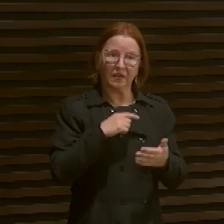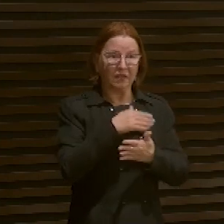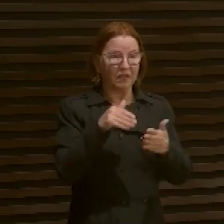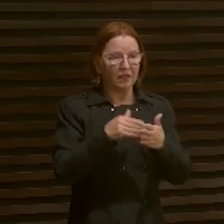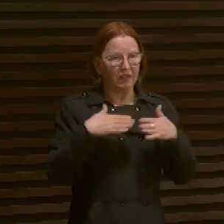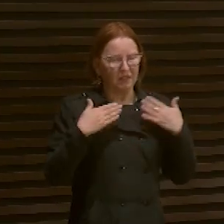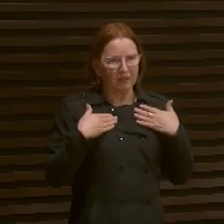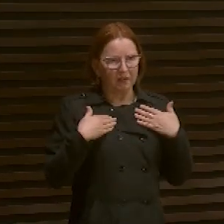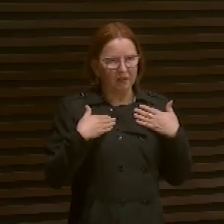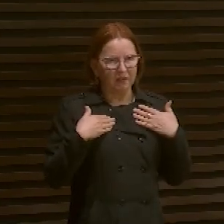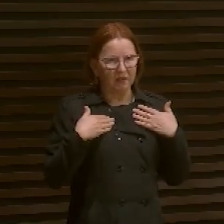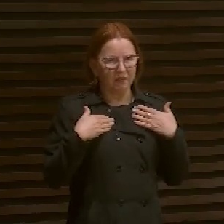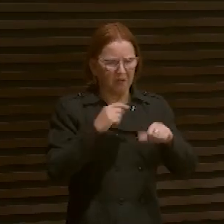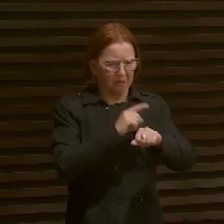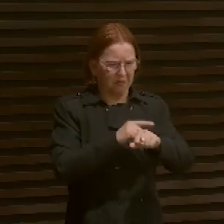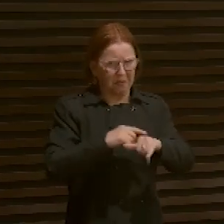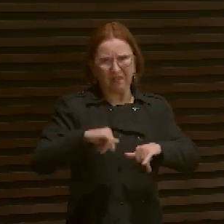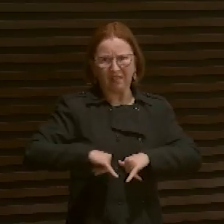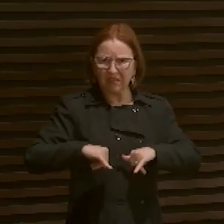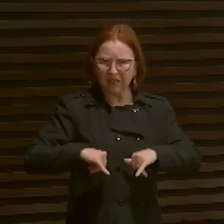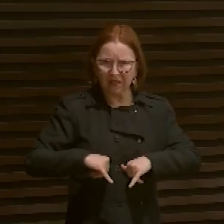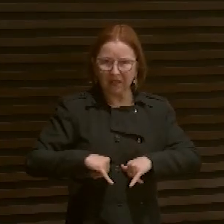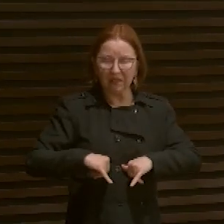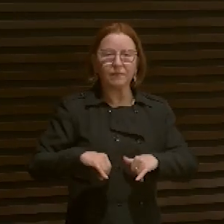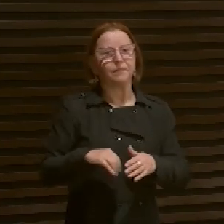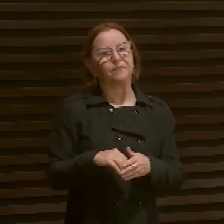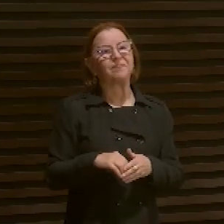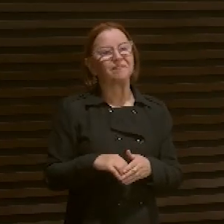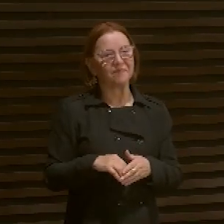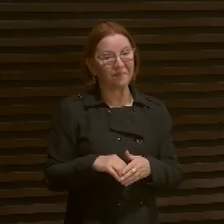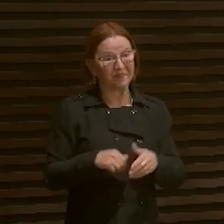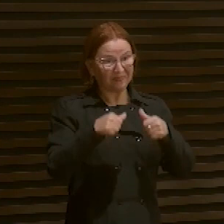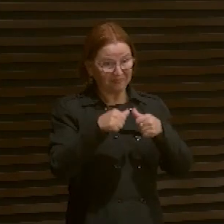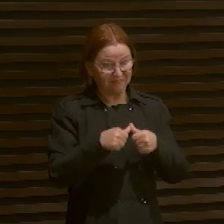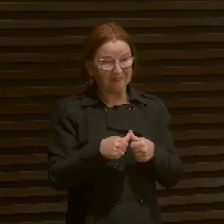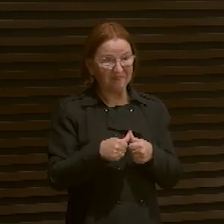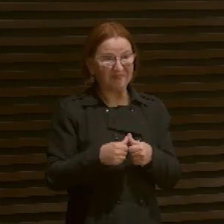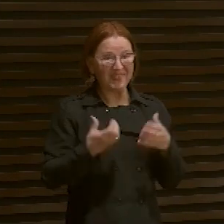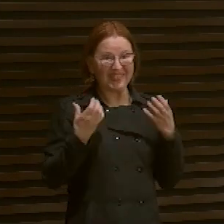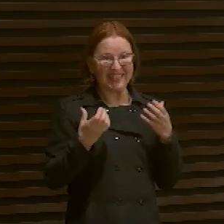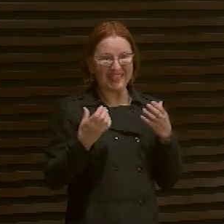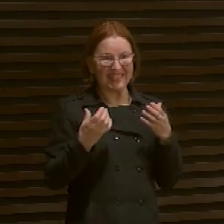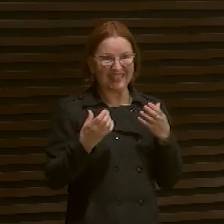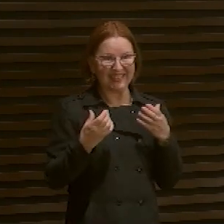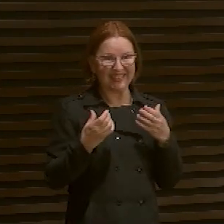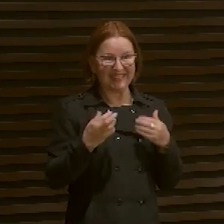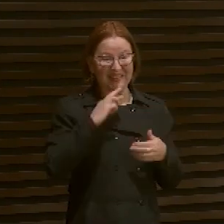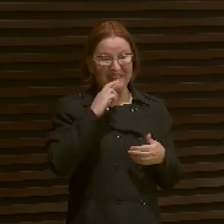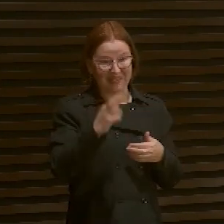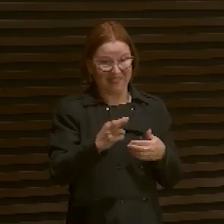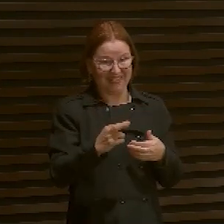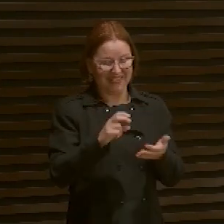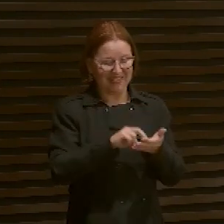alegria no meio do sofrimento? É o que nós pretendemos responder na manhã de